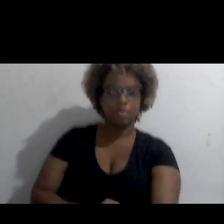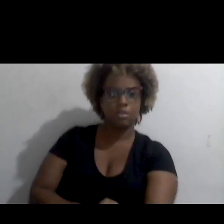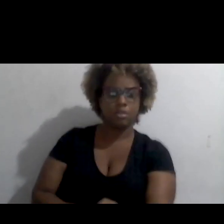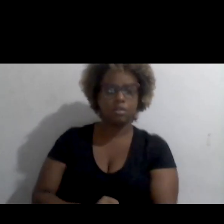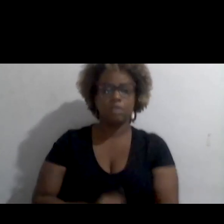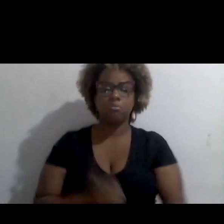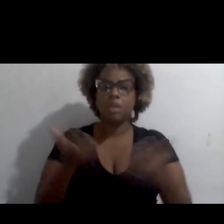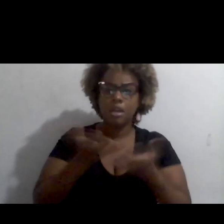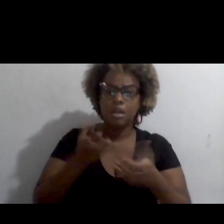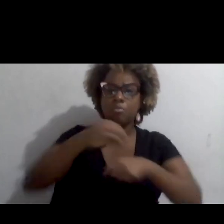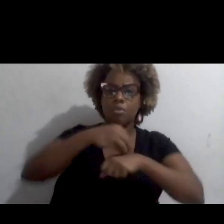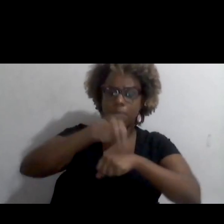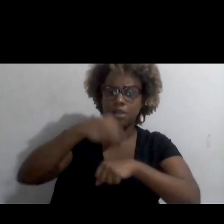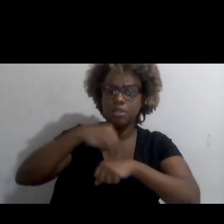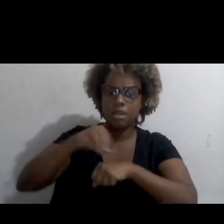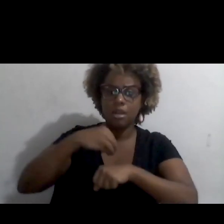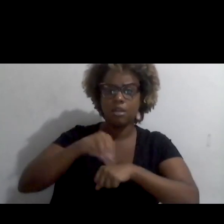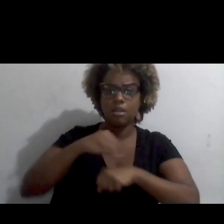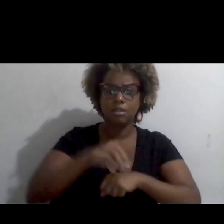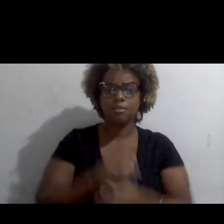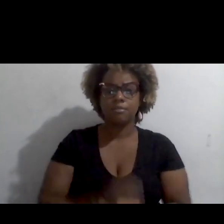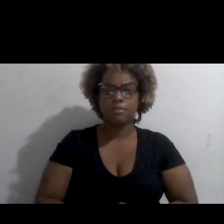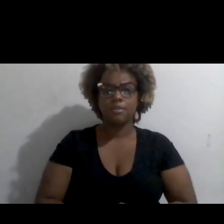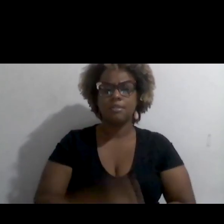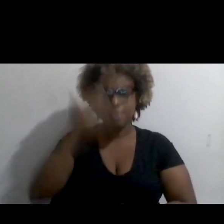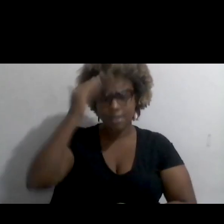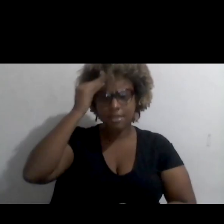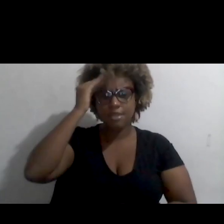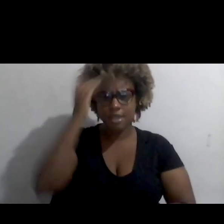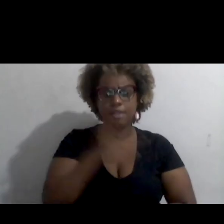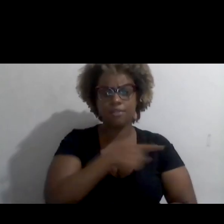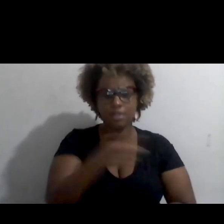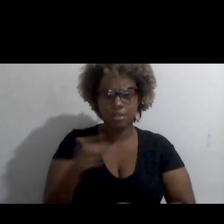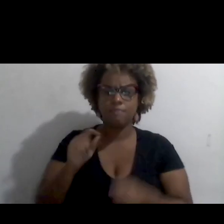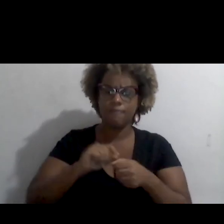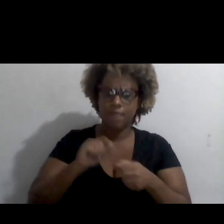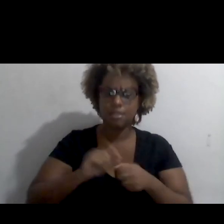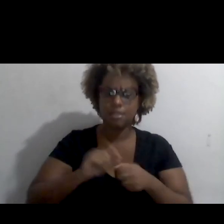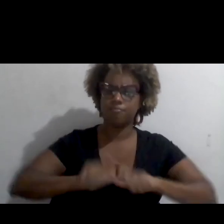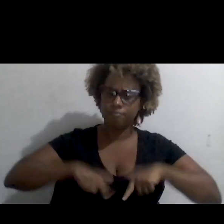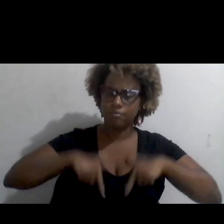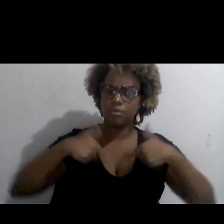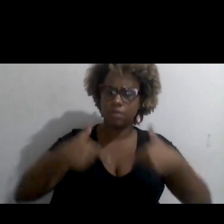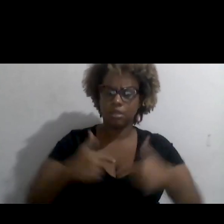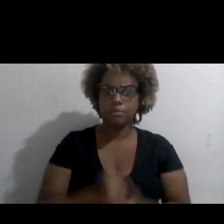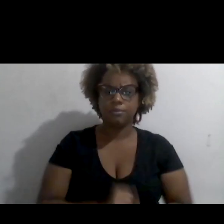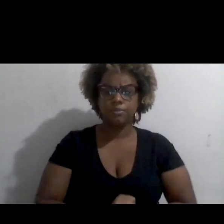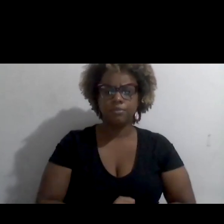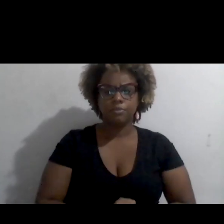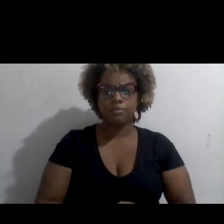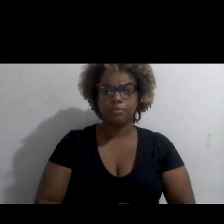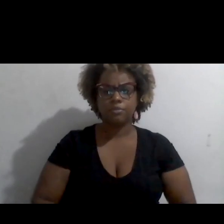E eu sei que vocês estão correndo atrás junto. É bom a gente saber, né? Falei, estou leve.